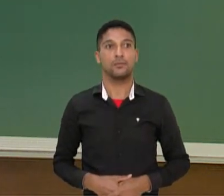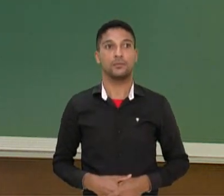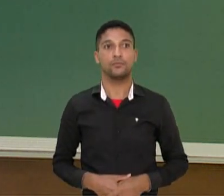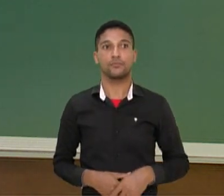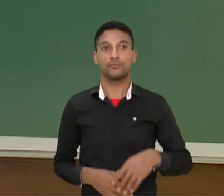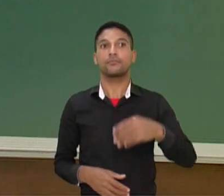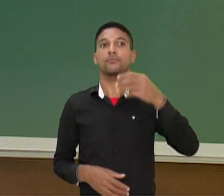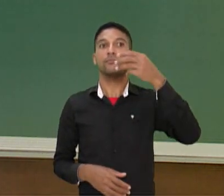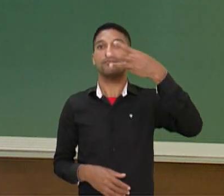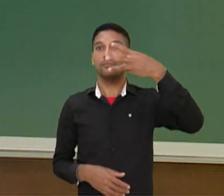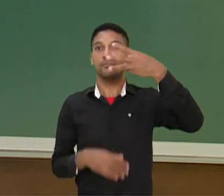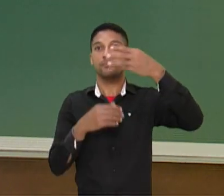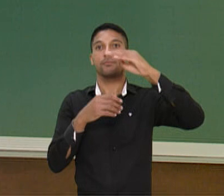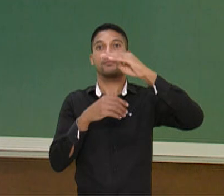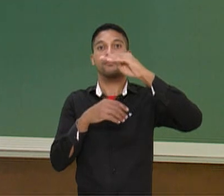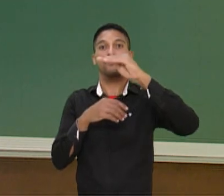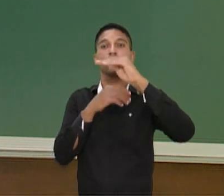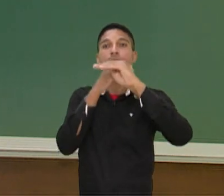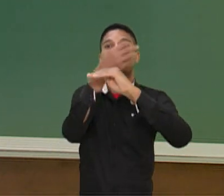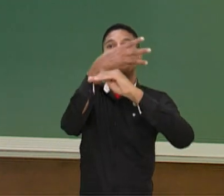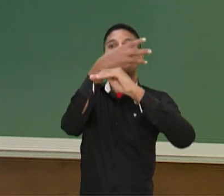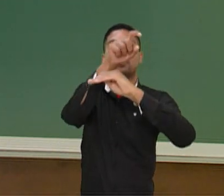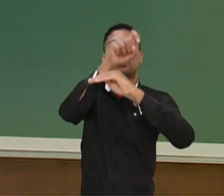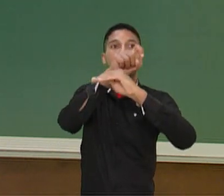720 menos 450,